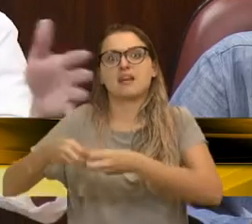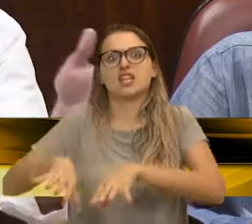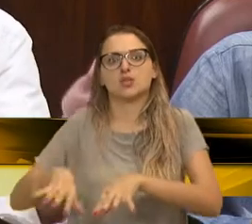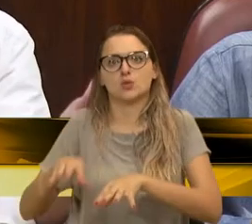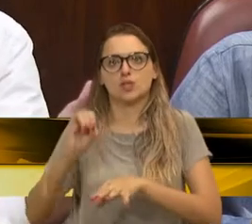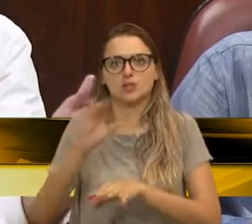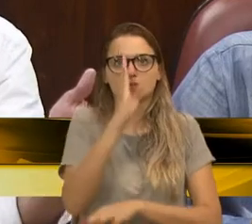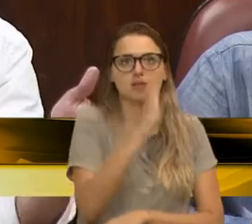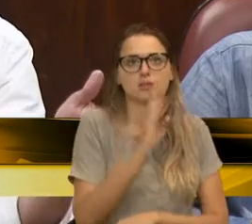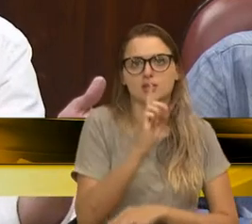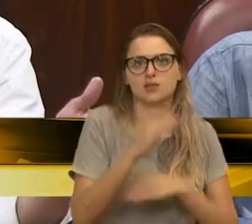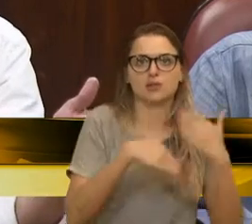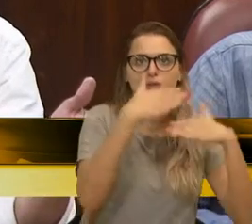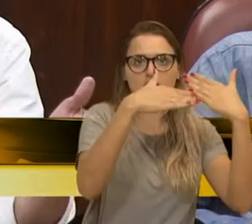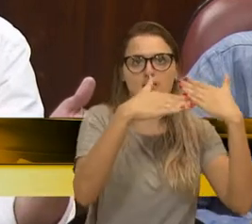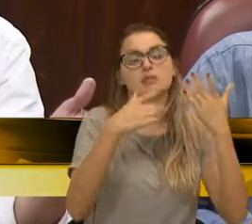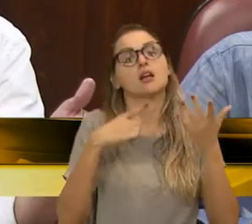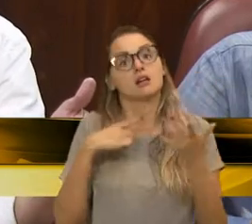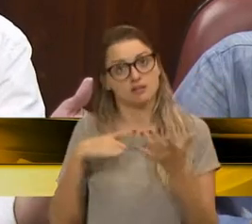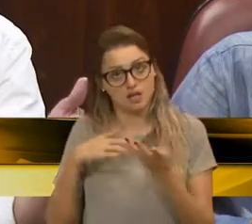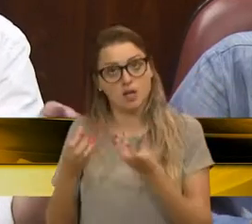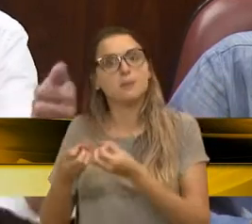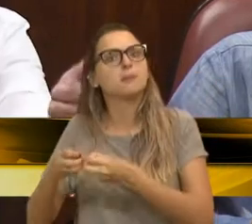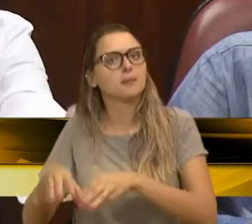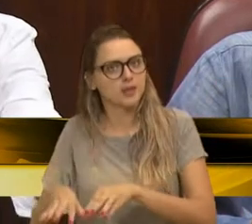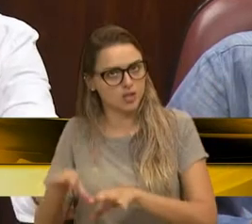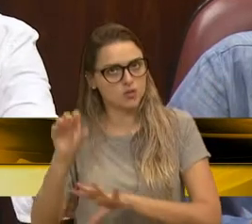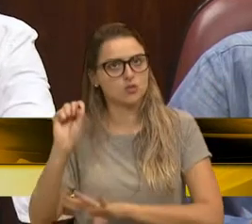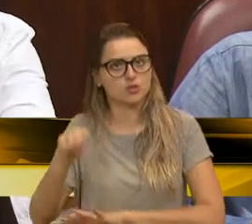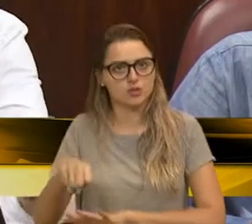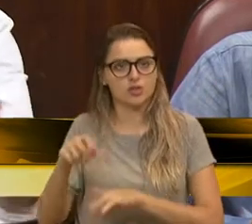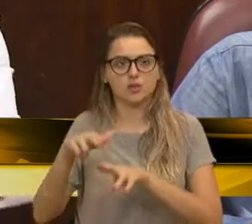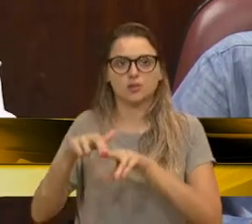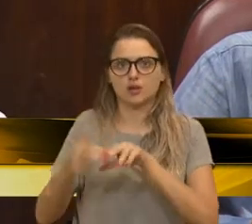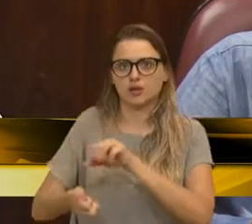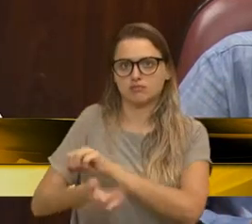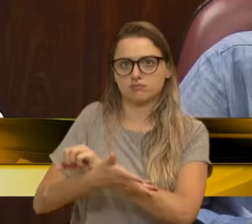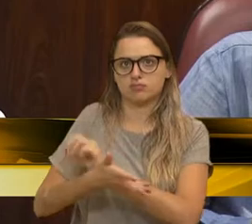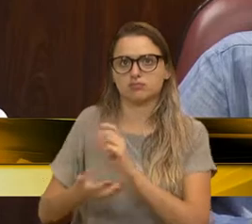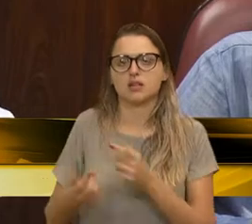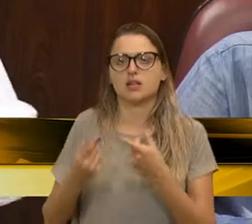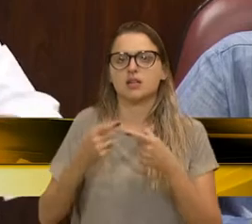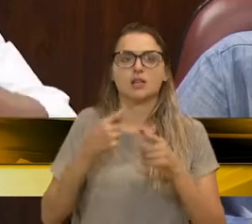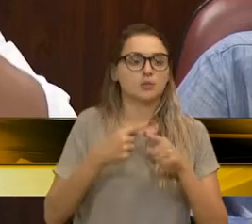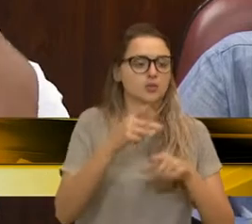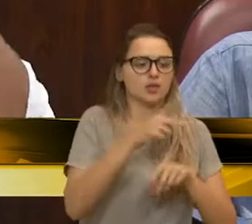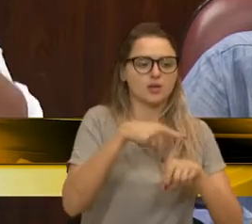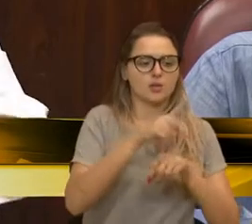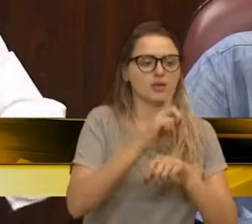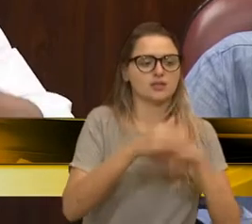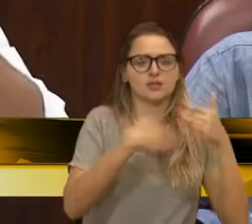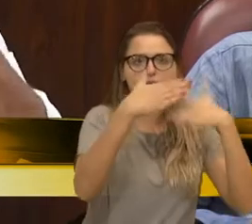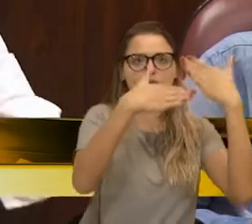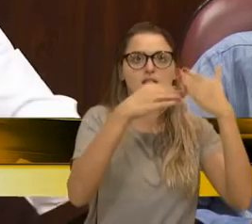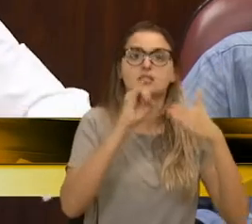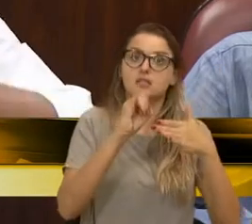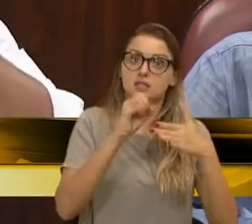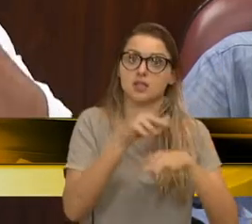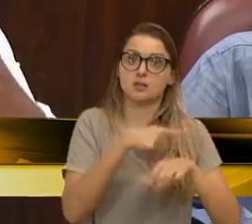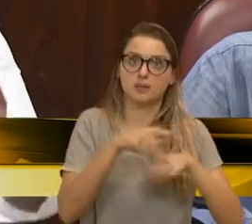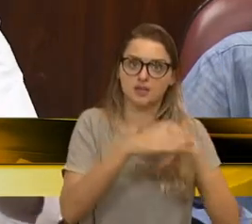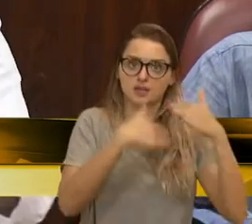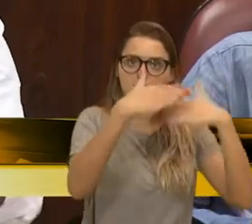nos últimos anos, tem sim um déficit, por conta do desvio e porque o país não cresce. Porque o país crescendo, gerando emprego,